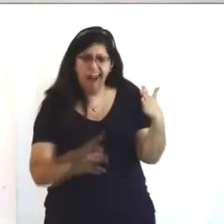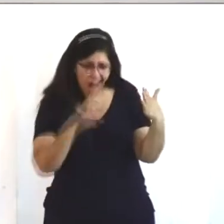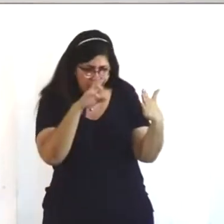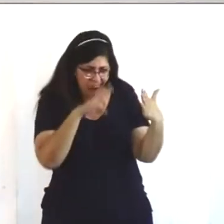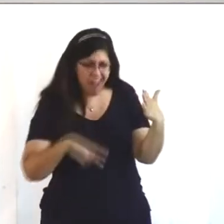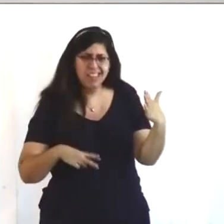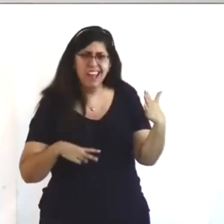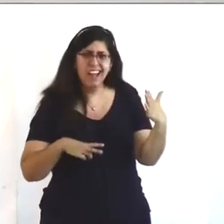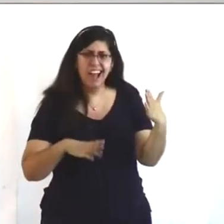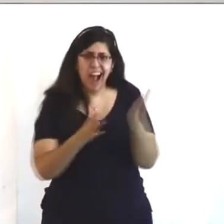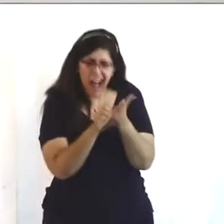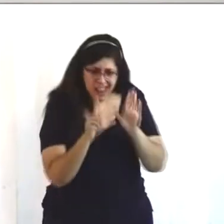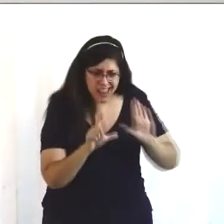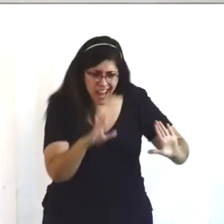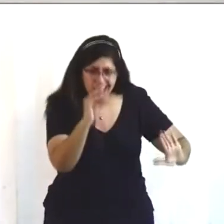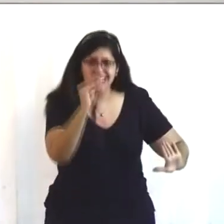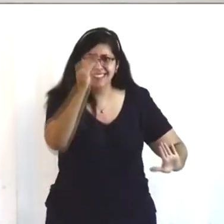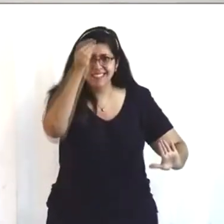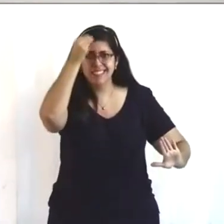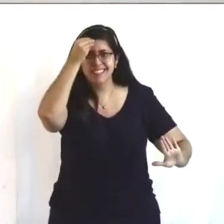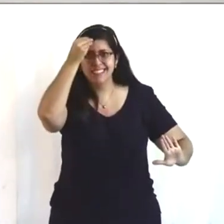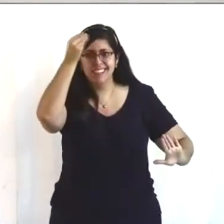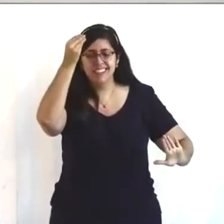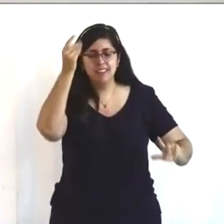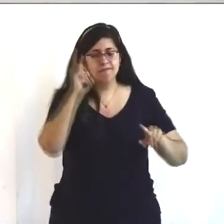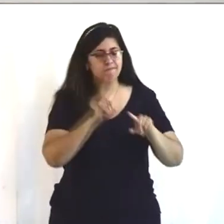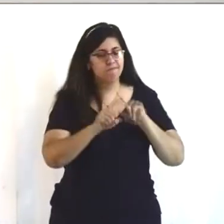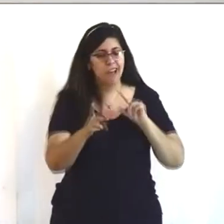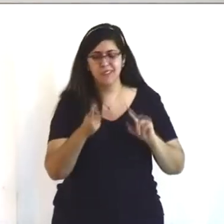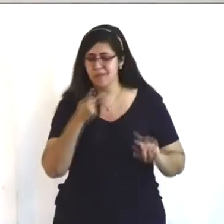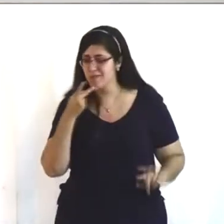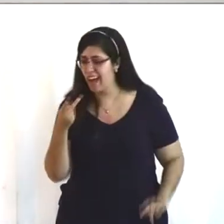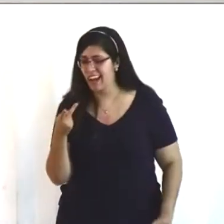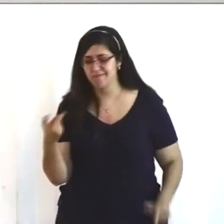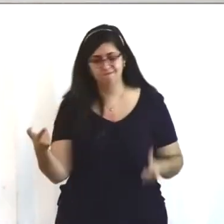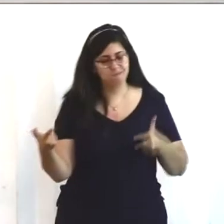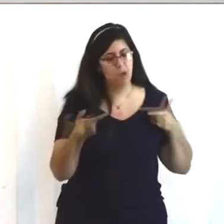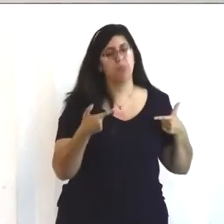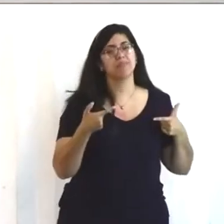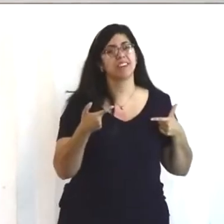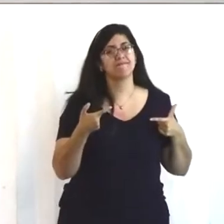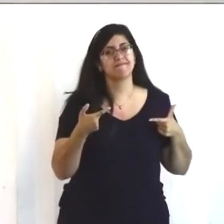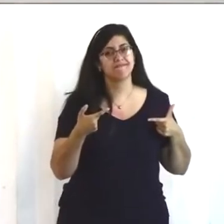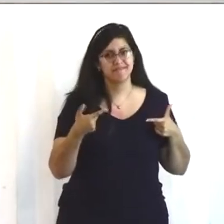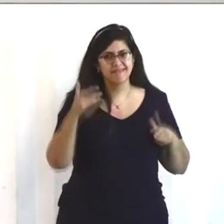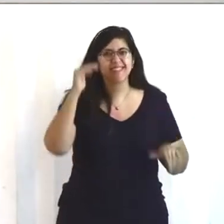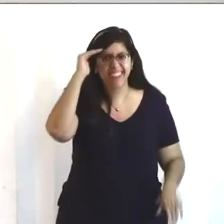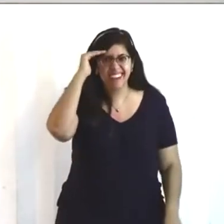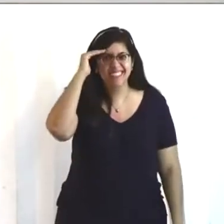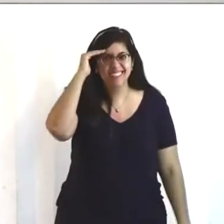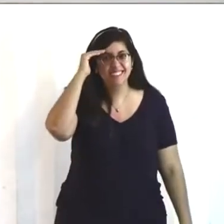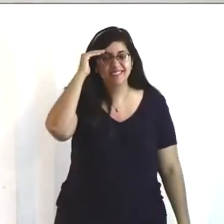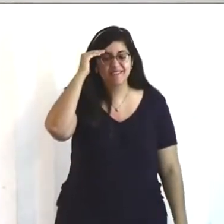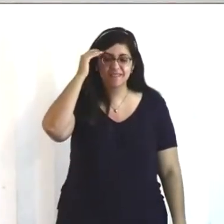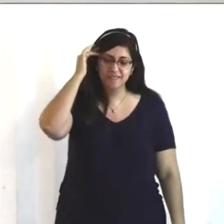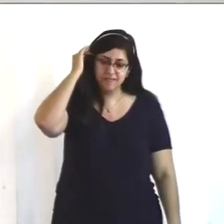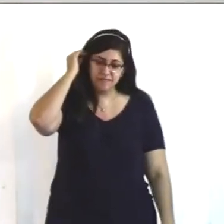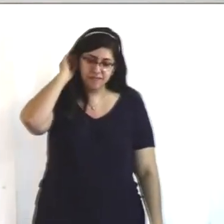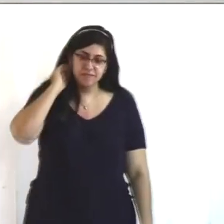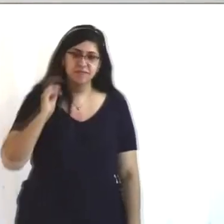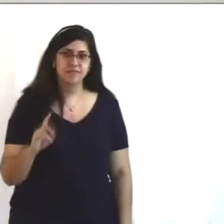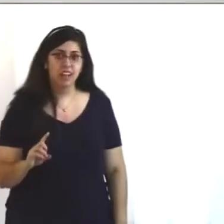Escrituras, ela era decorada pela maioria deles, mas o ensino